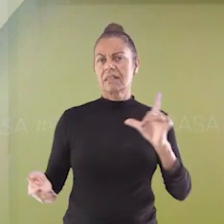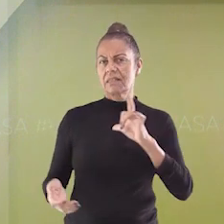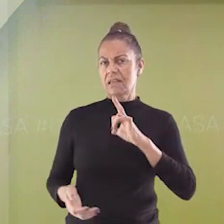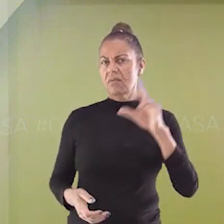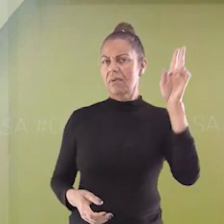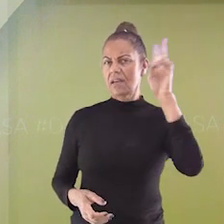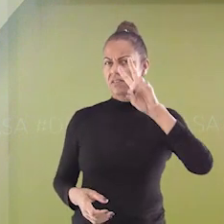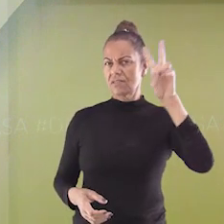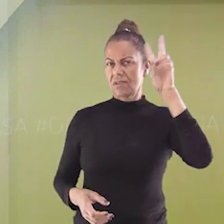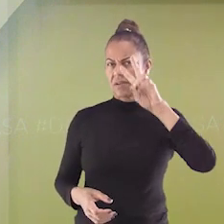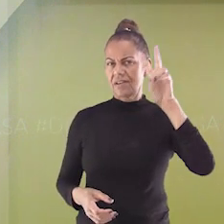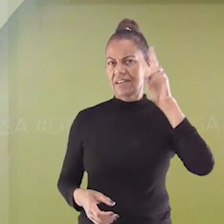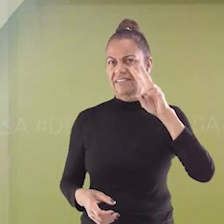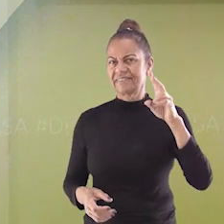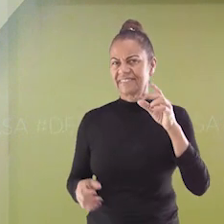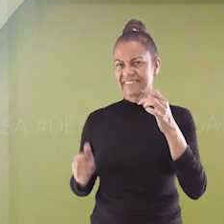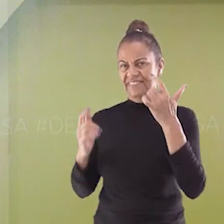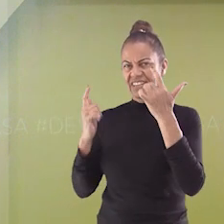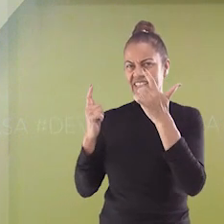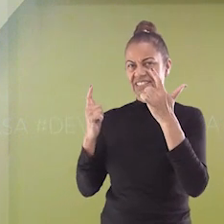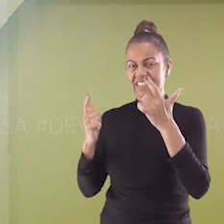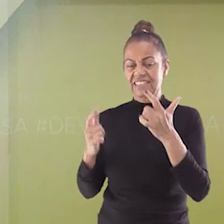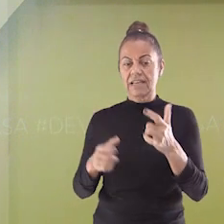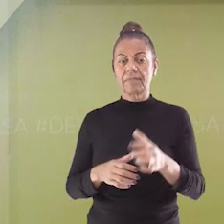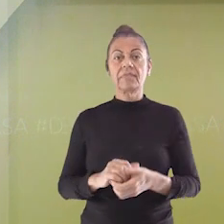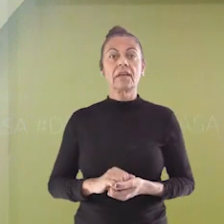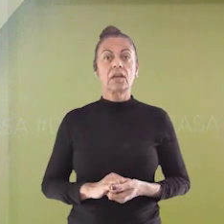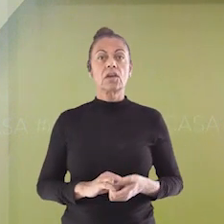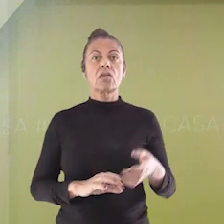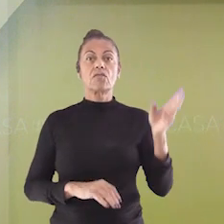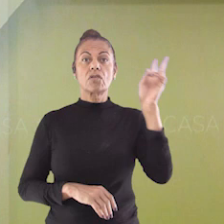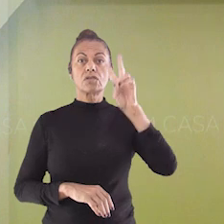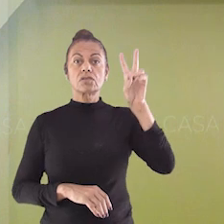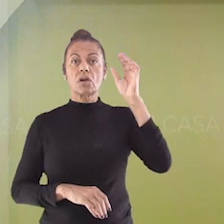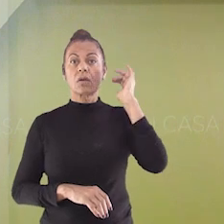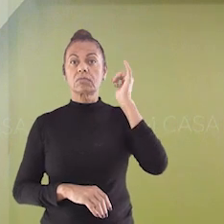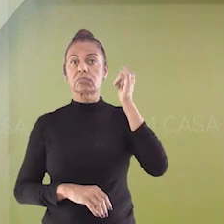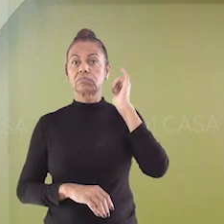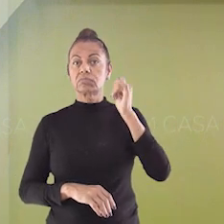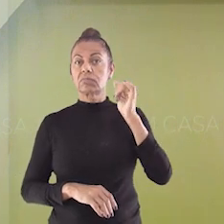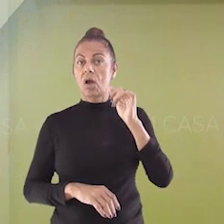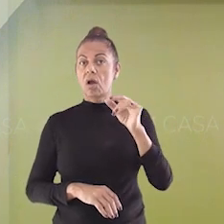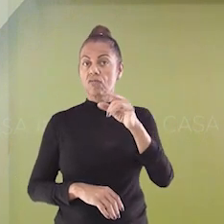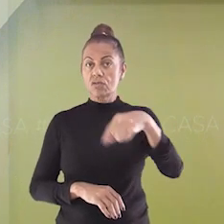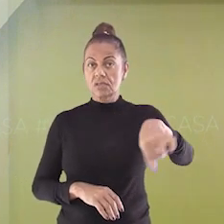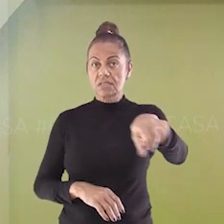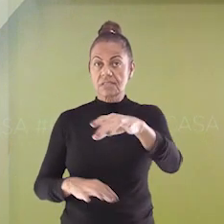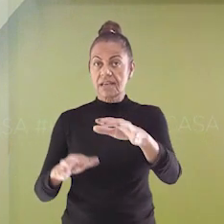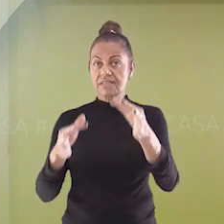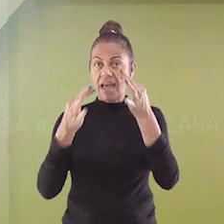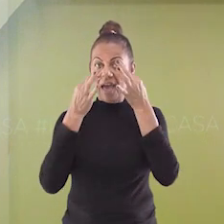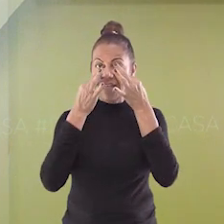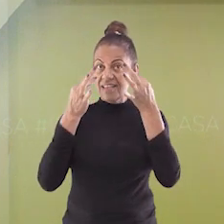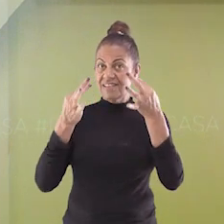por Eric Carle. E para contar essa história, eu preciso de todo mundo, preste bem atenção.